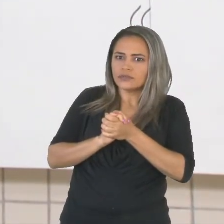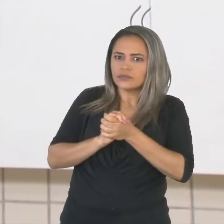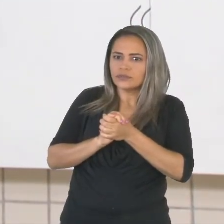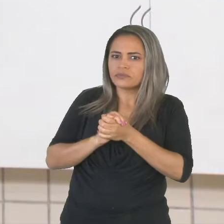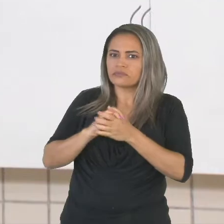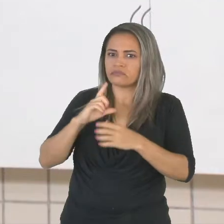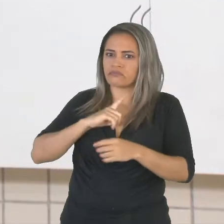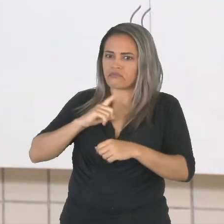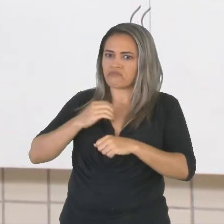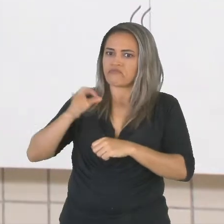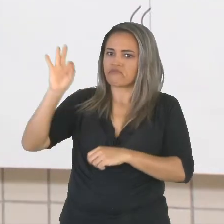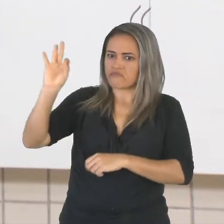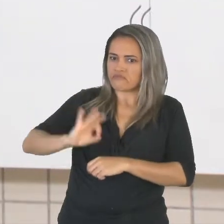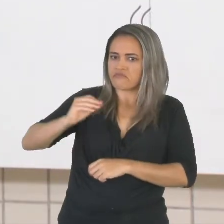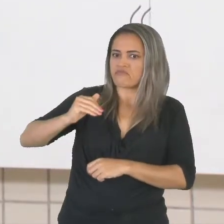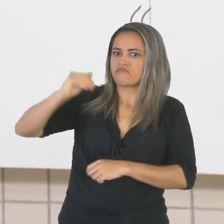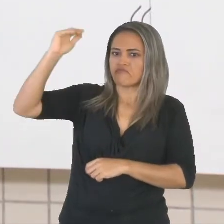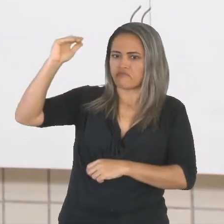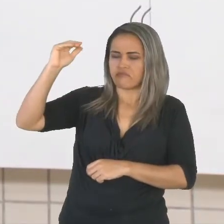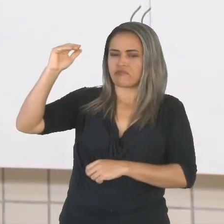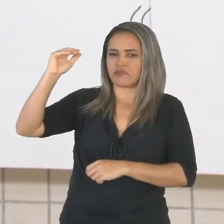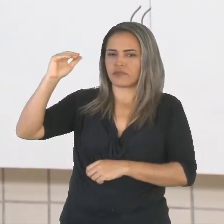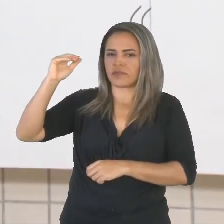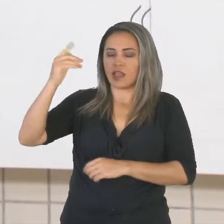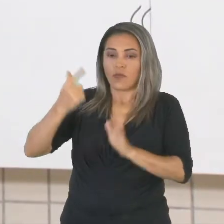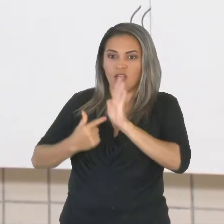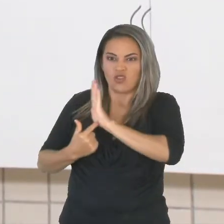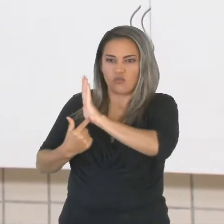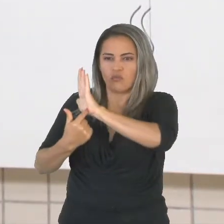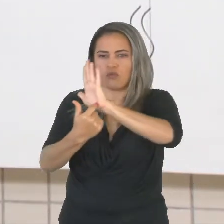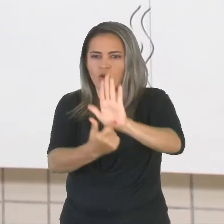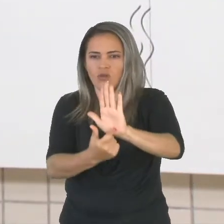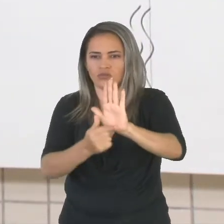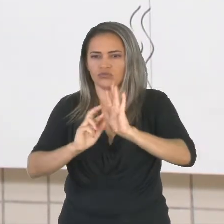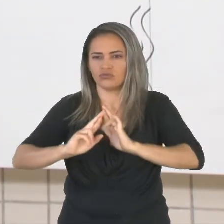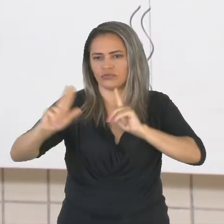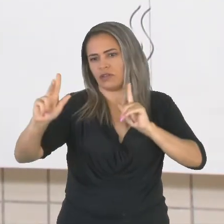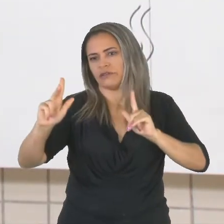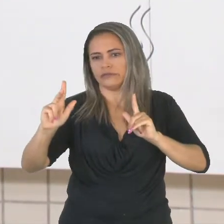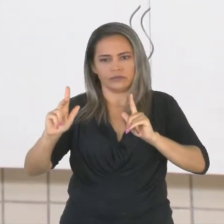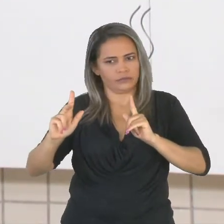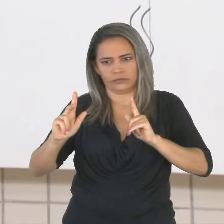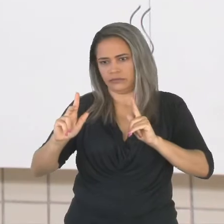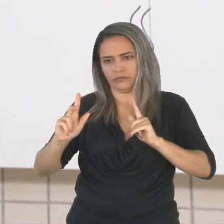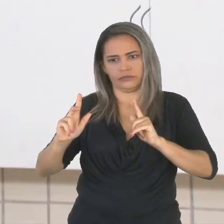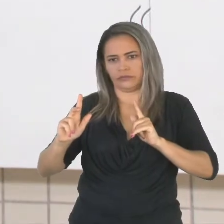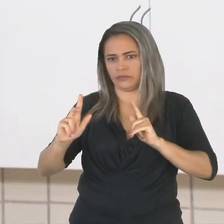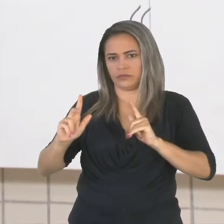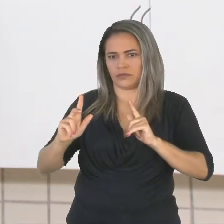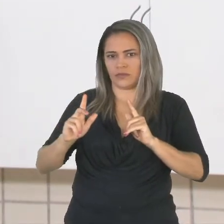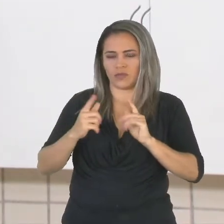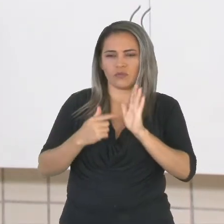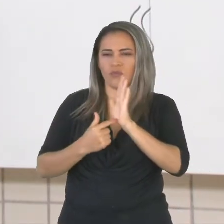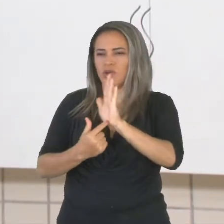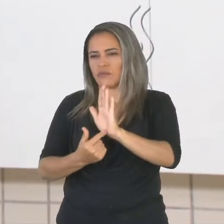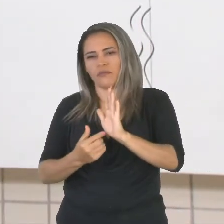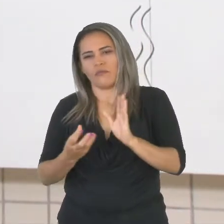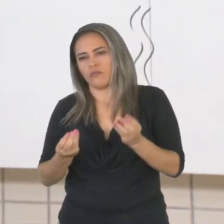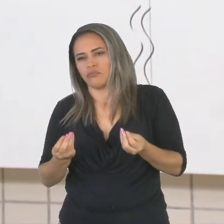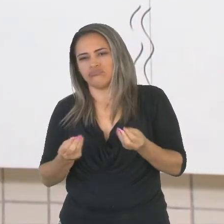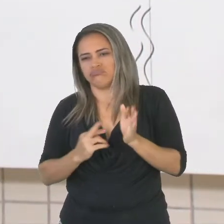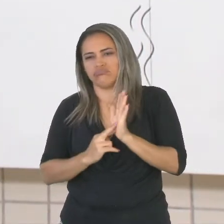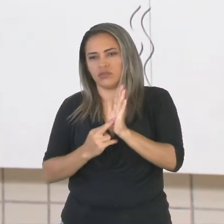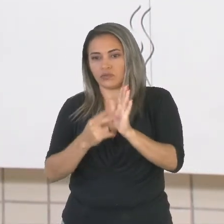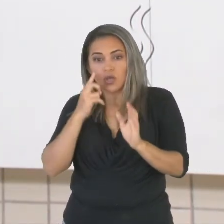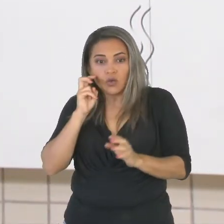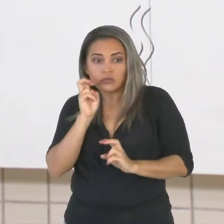maior porcentagem, mas ele não estampa na sua cara a diferença, ele não deixa muito bem apresentado, você consegue